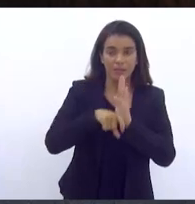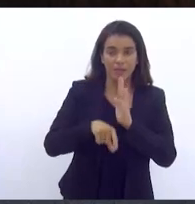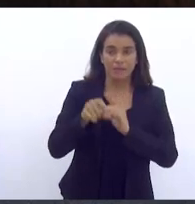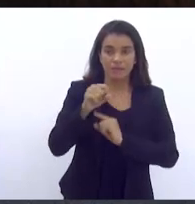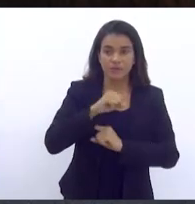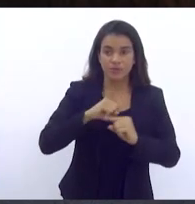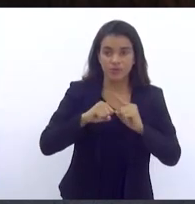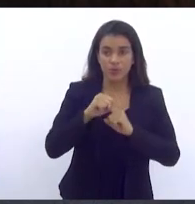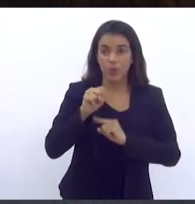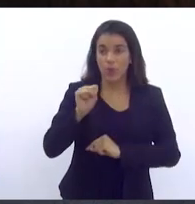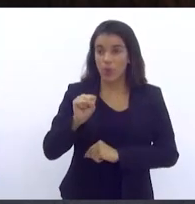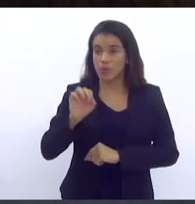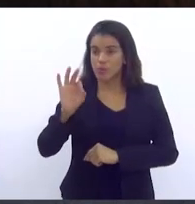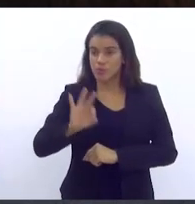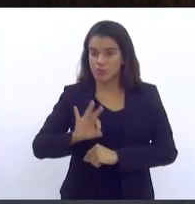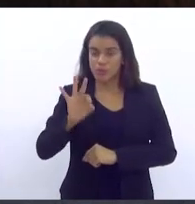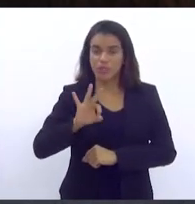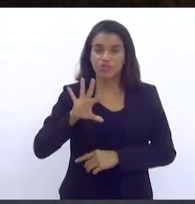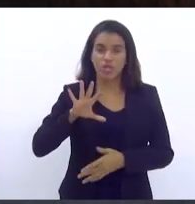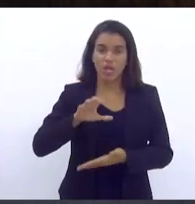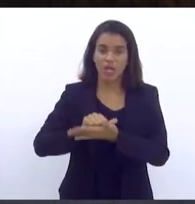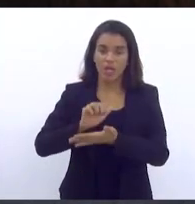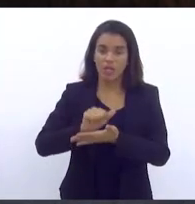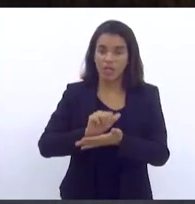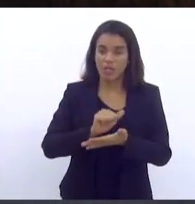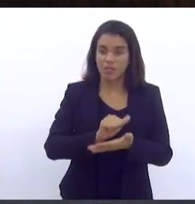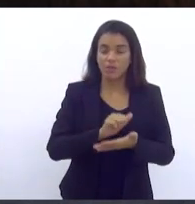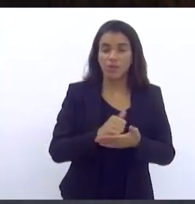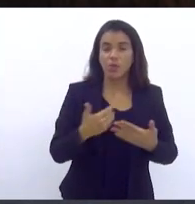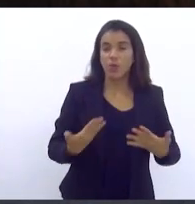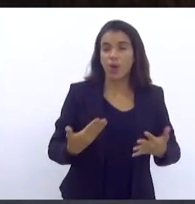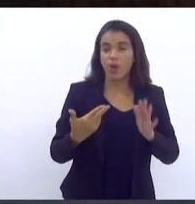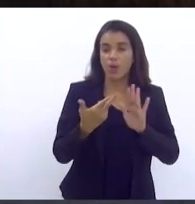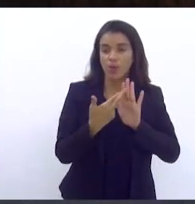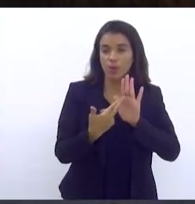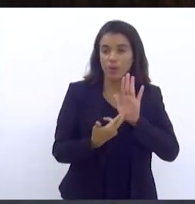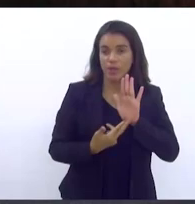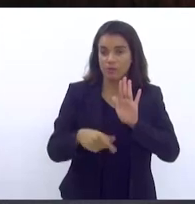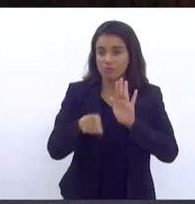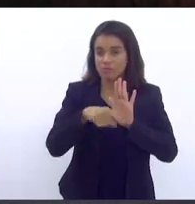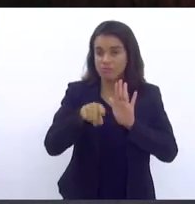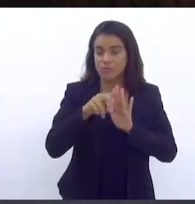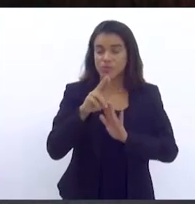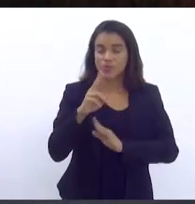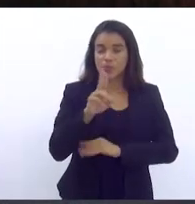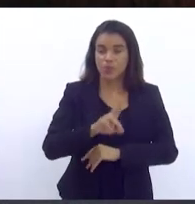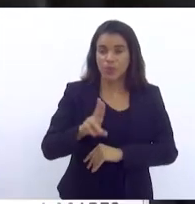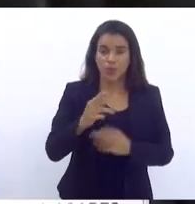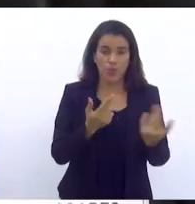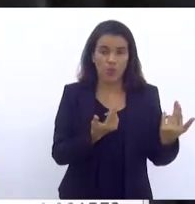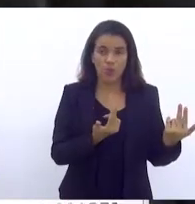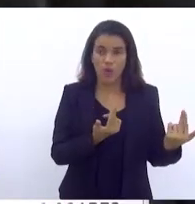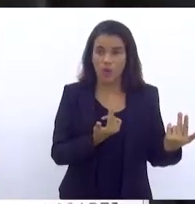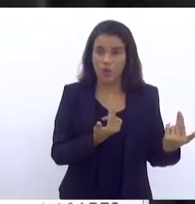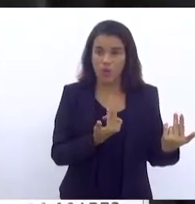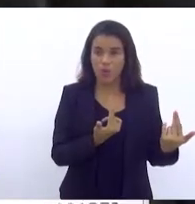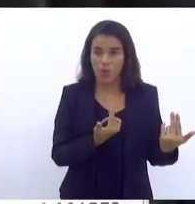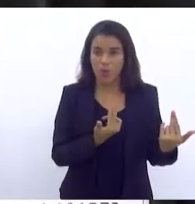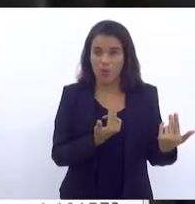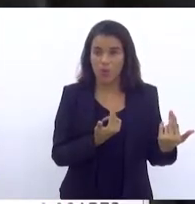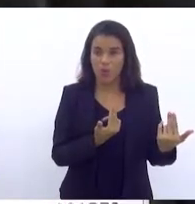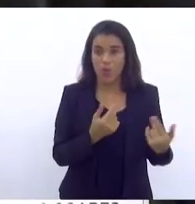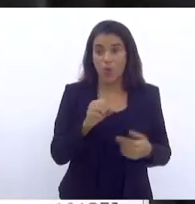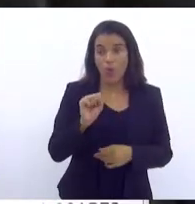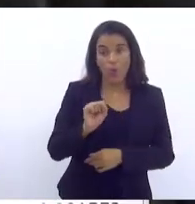cerca de 88% cadastrado e quais são os critérios que vocês utilizam também o mesmo dos colegas Na verdade